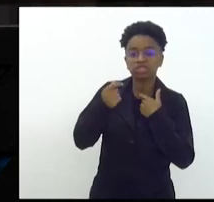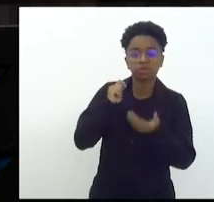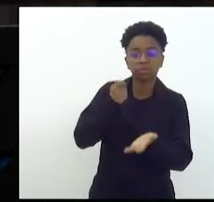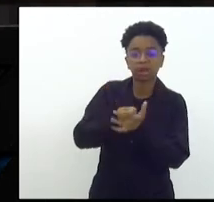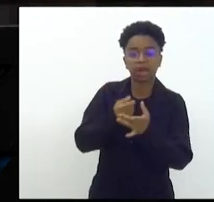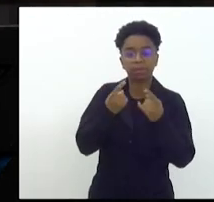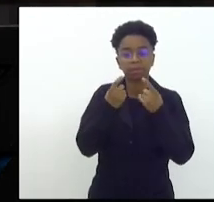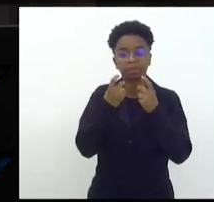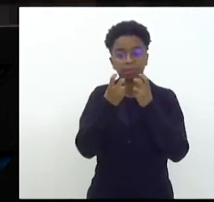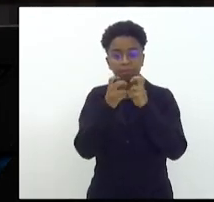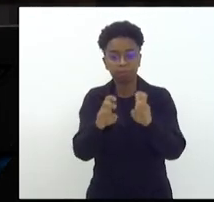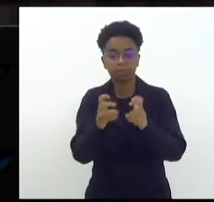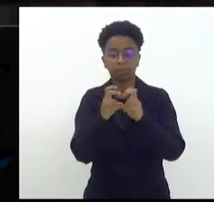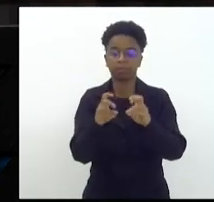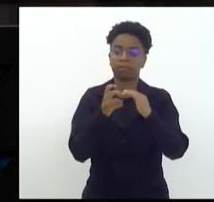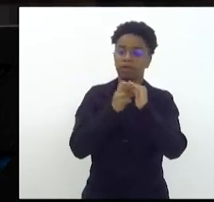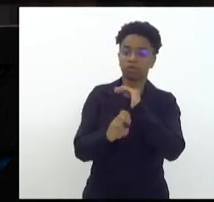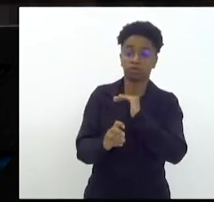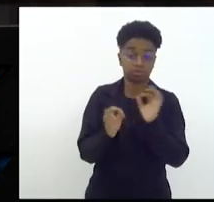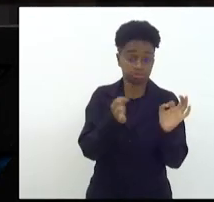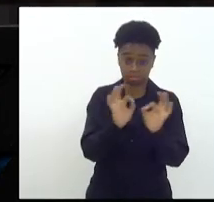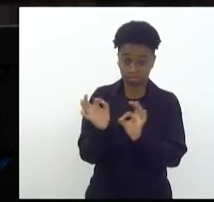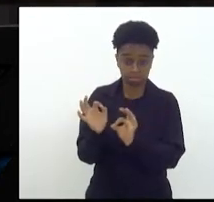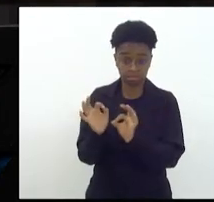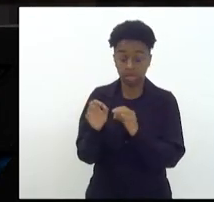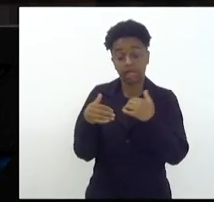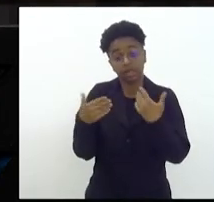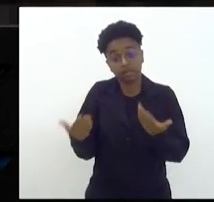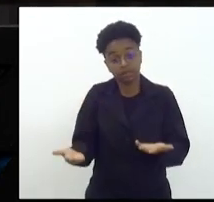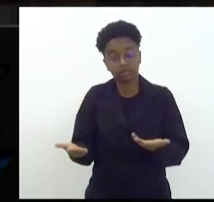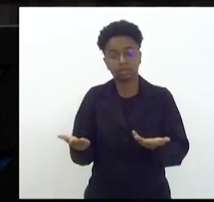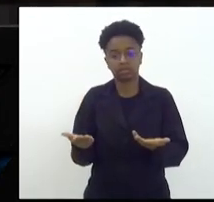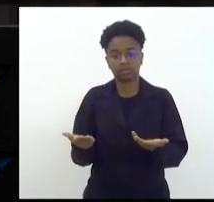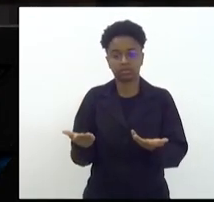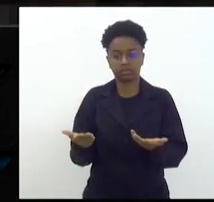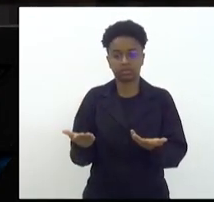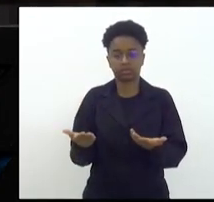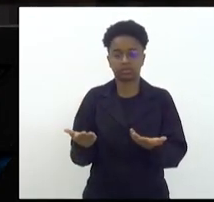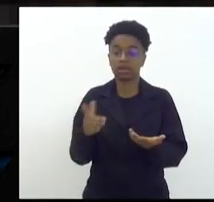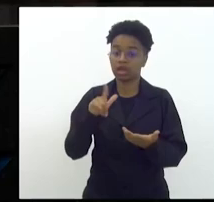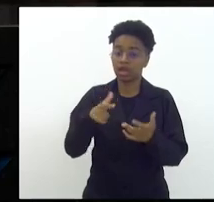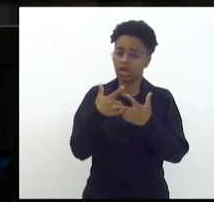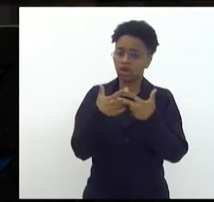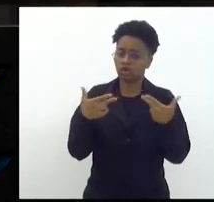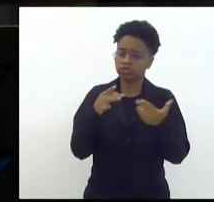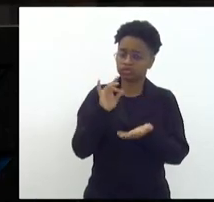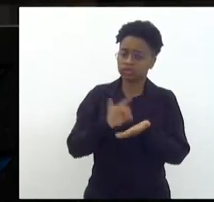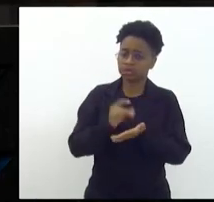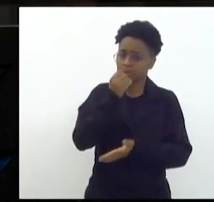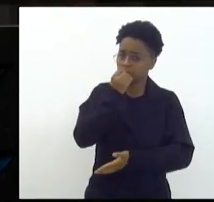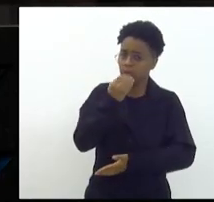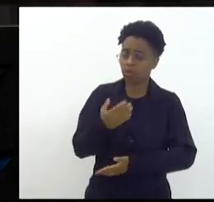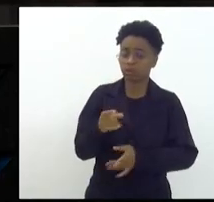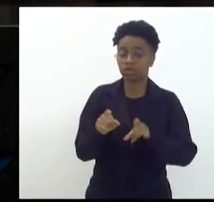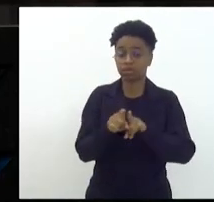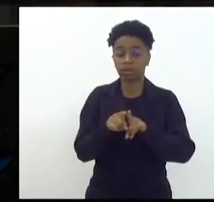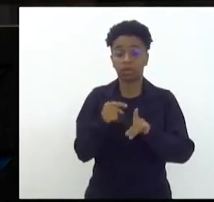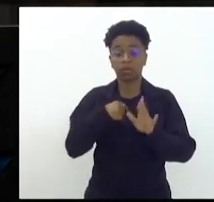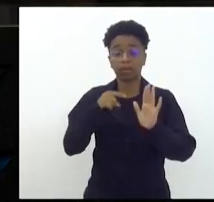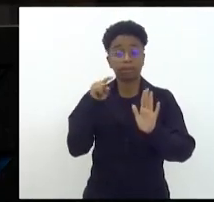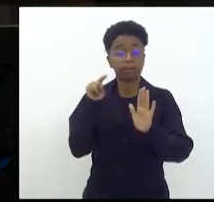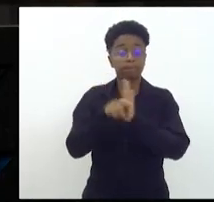trem do metrô ninguém então é algo muito efetivo e a pergunta é